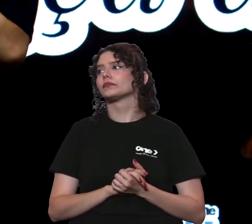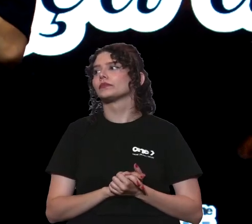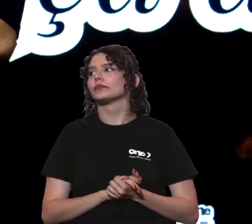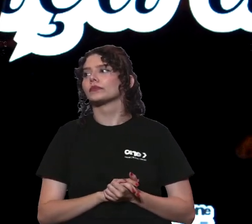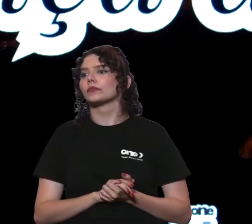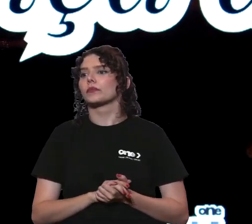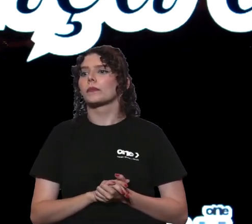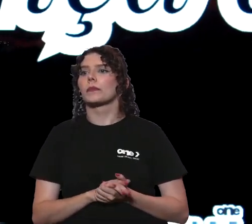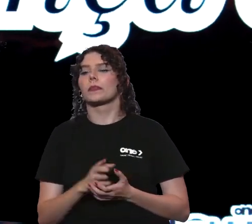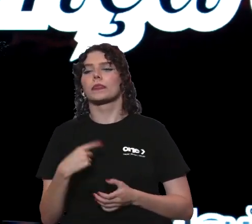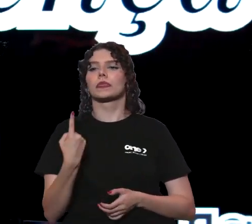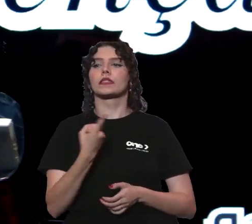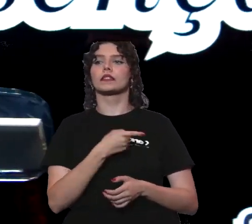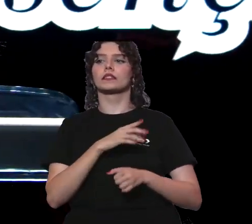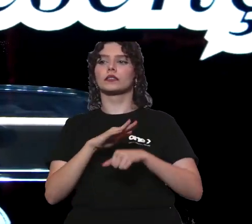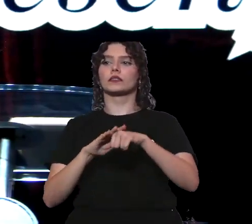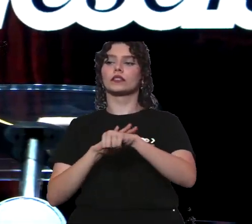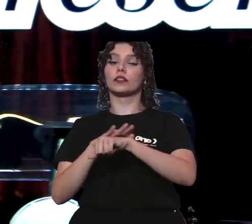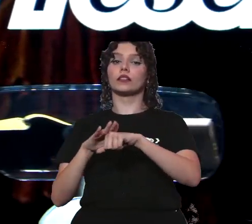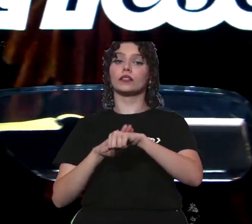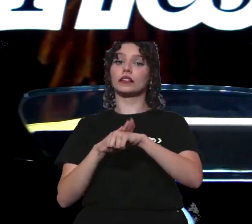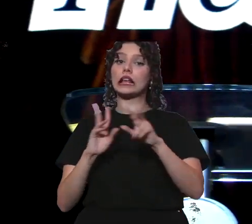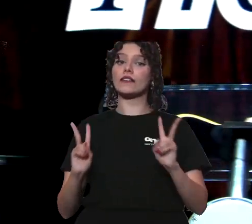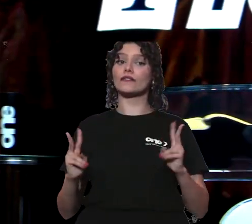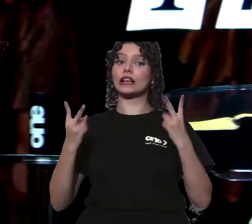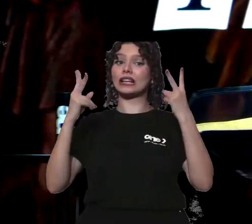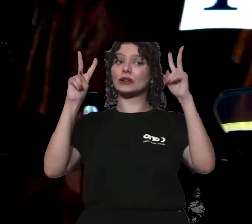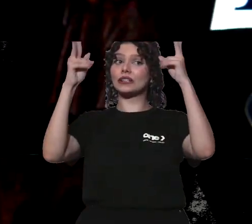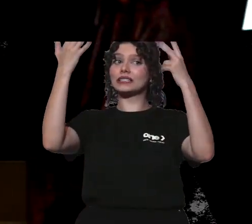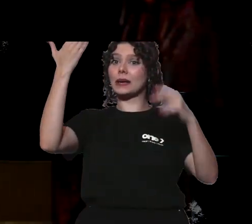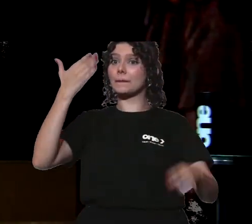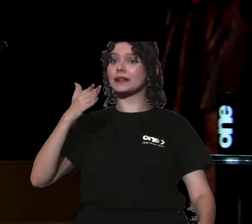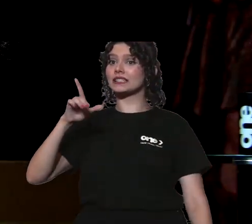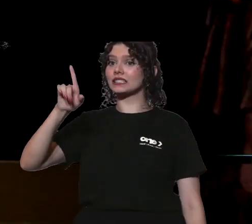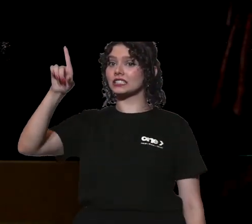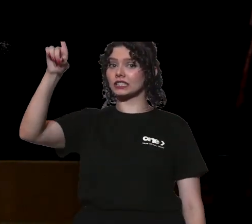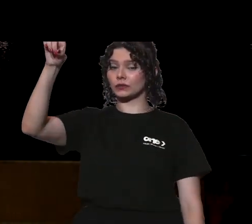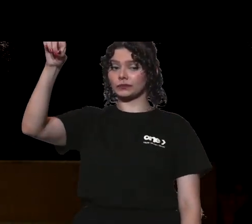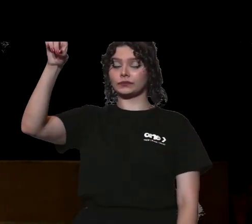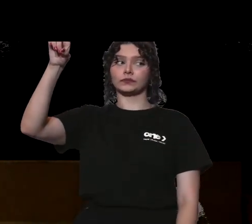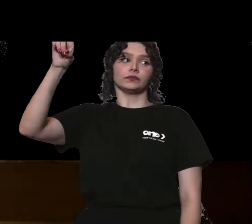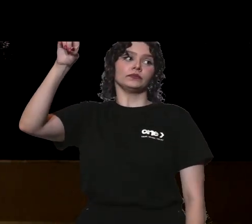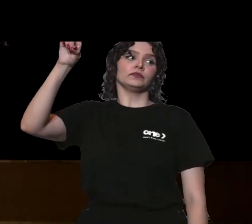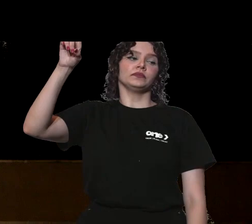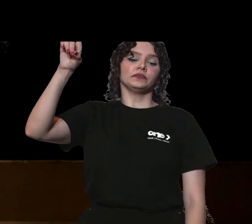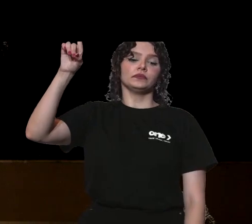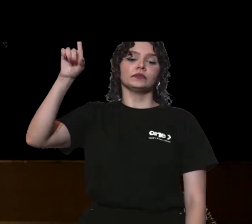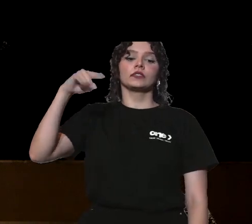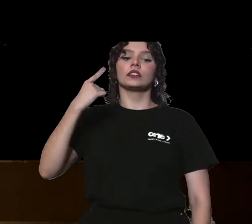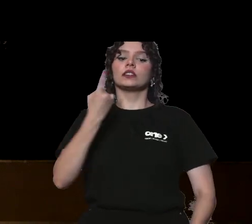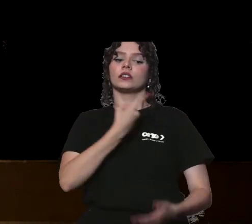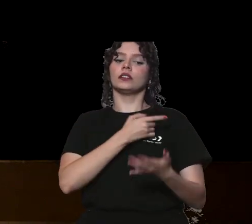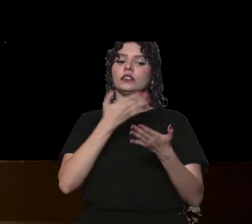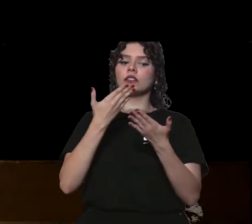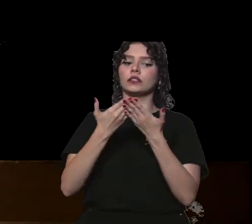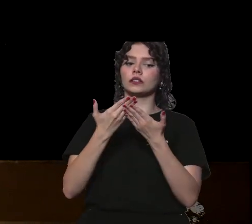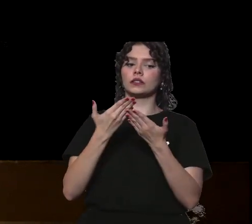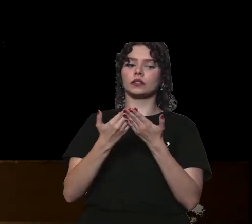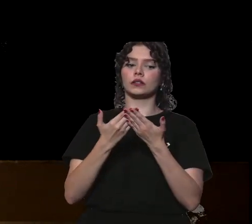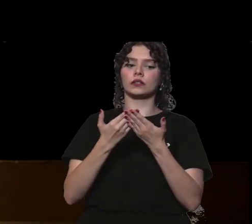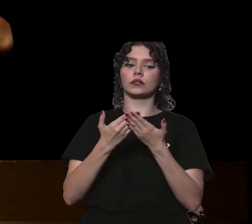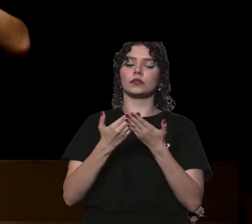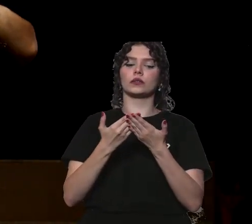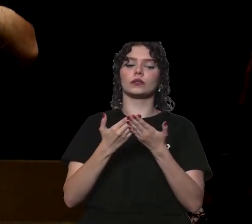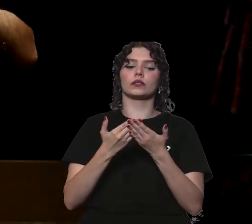Isso. A gente conversou sobre valorizar a presença de Deus. E a gente estudou o texto de